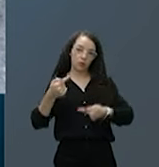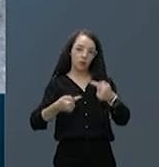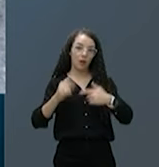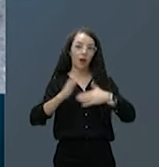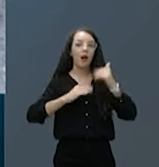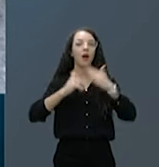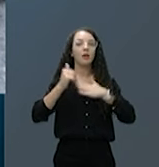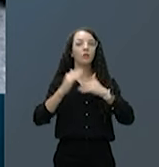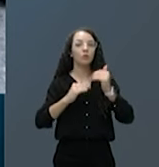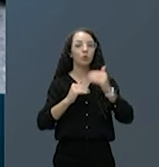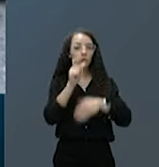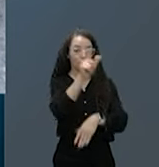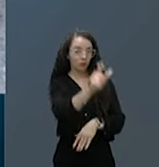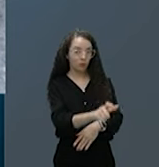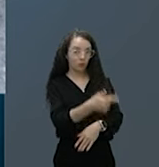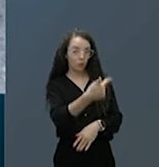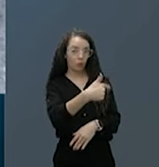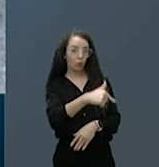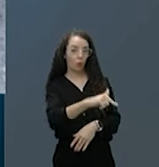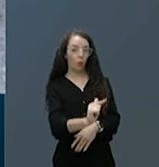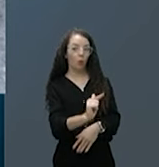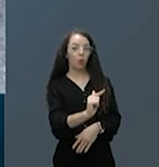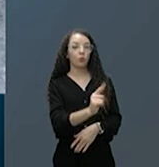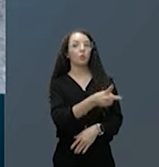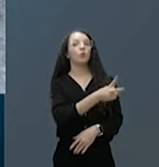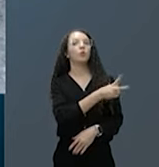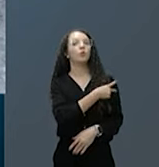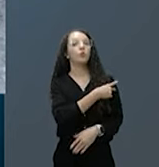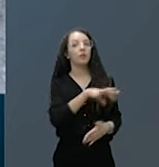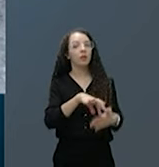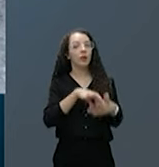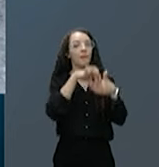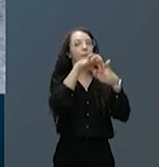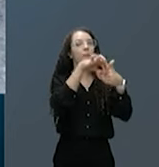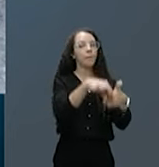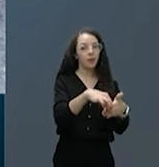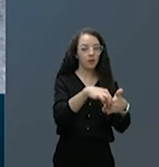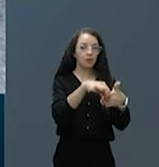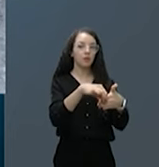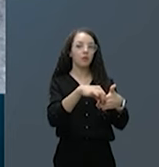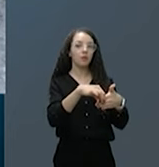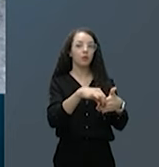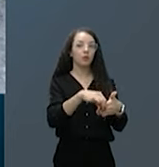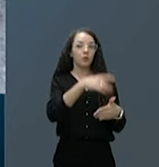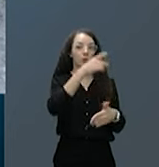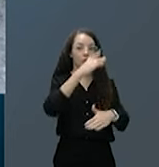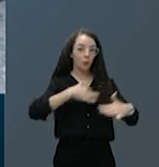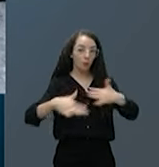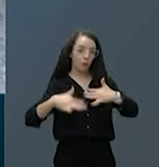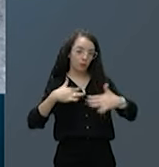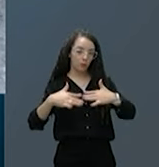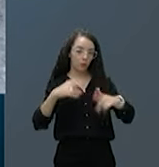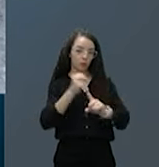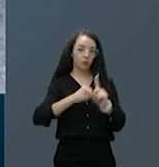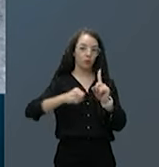querelante enquanto líder do movimento social que reivindica direitos dos servidores, bem como a atuação do